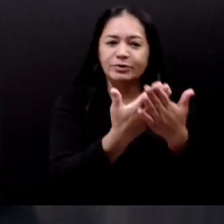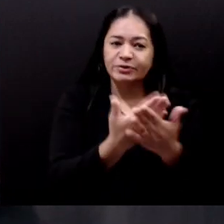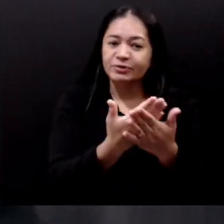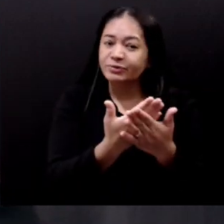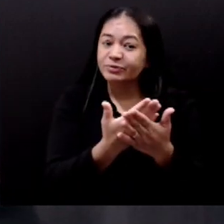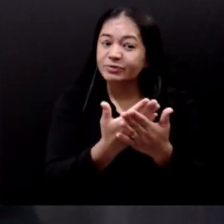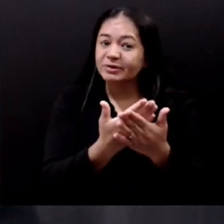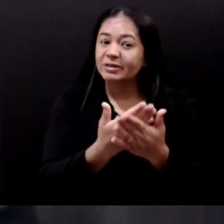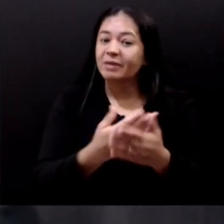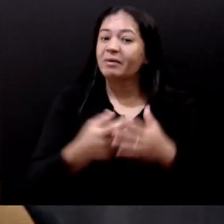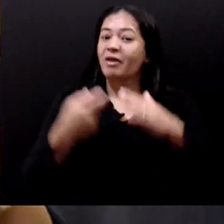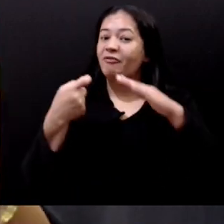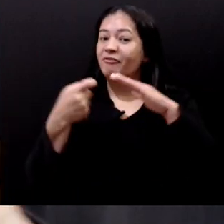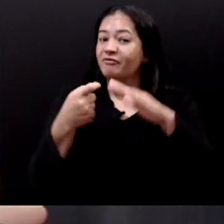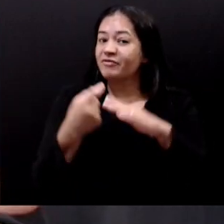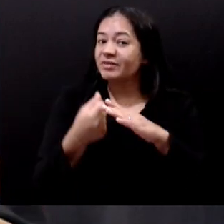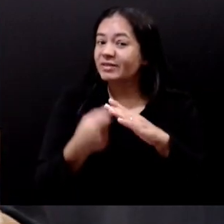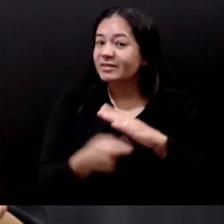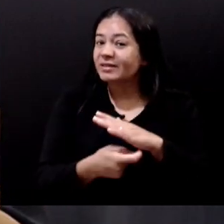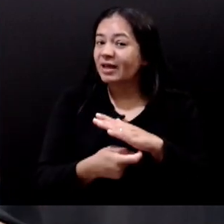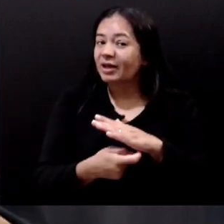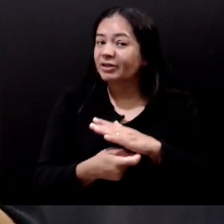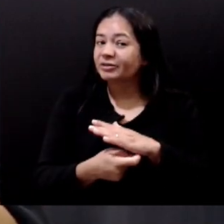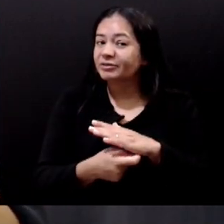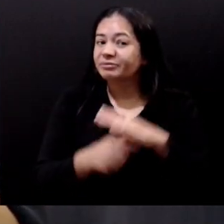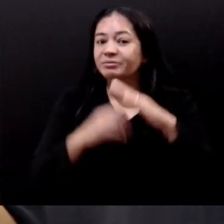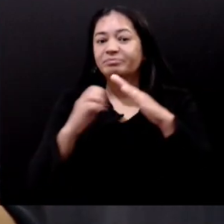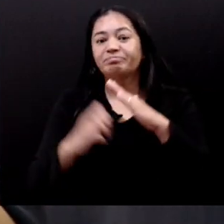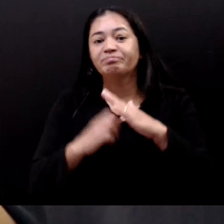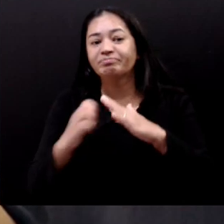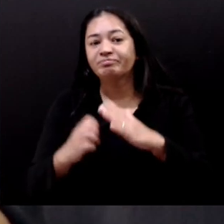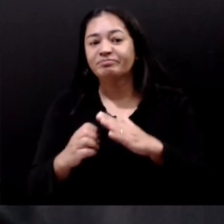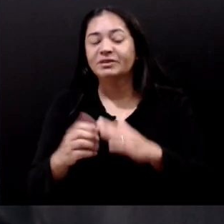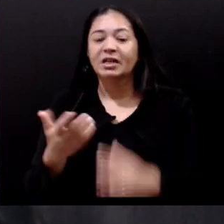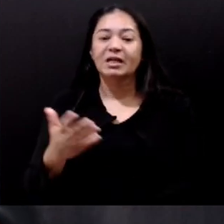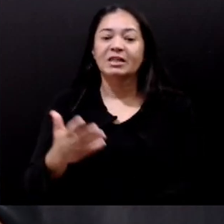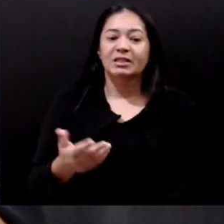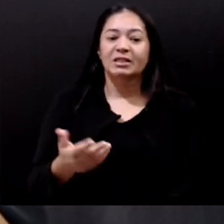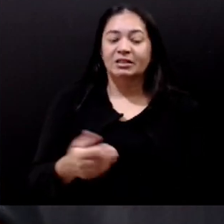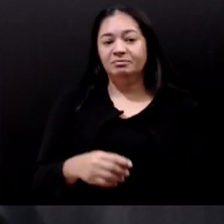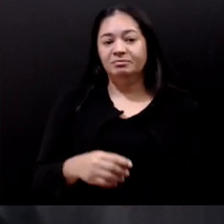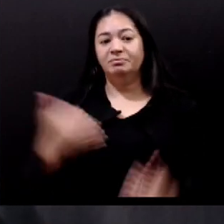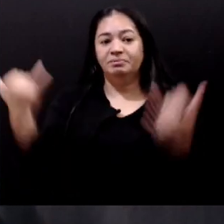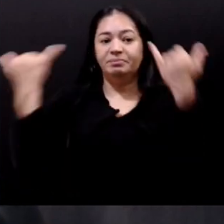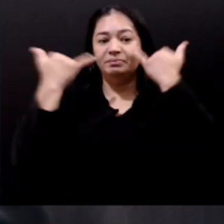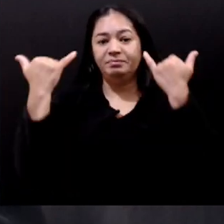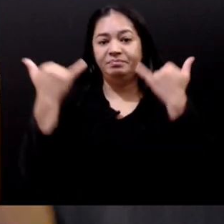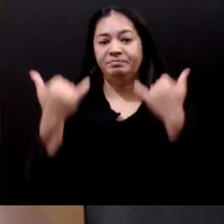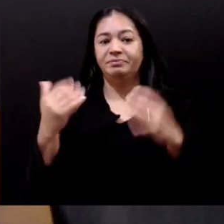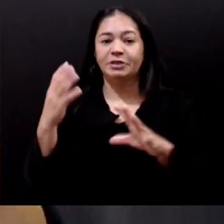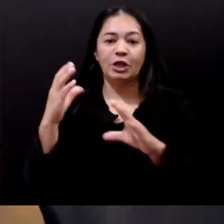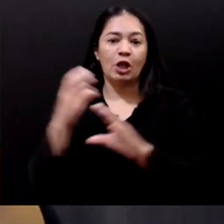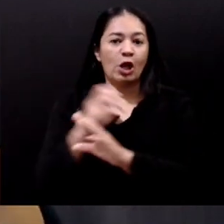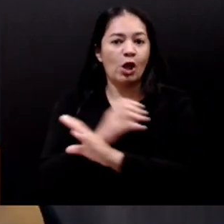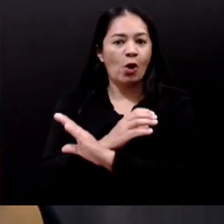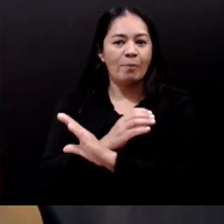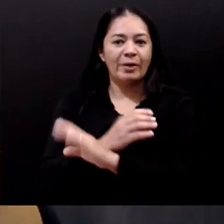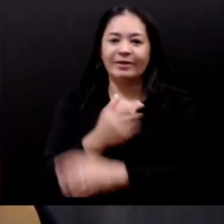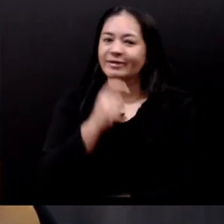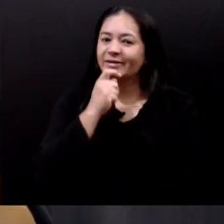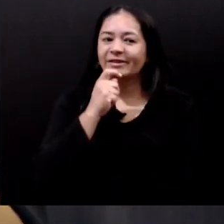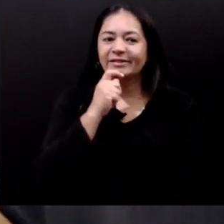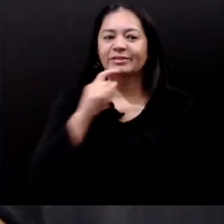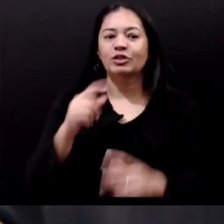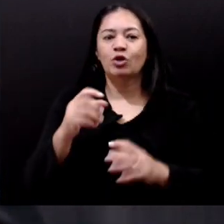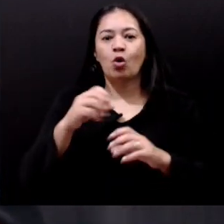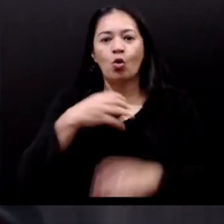Uhum. São mal interpretados muitas vezes, têm dados inconclusivos. Da forma que isso é disseminado,